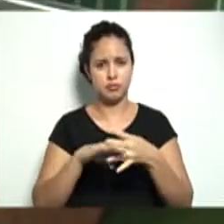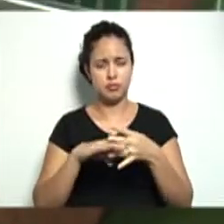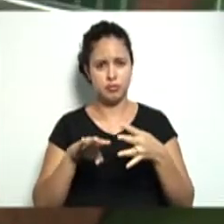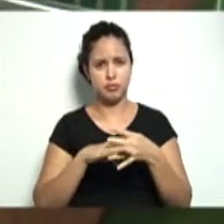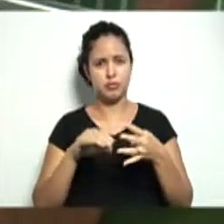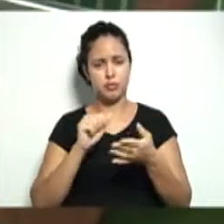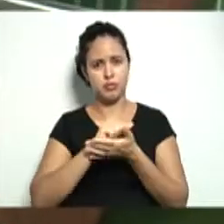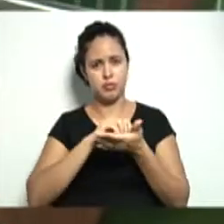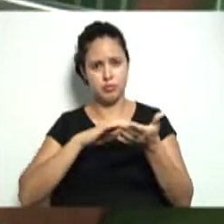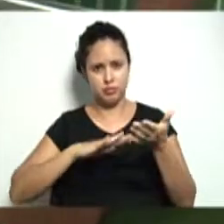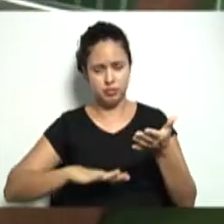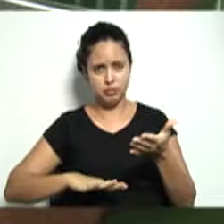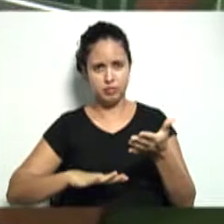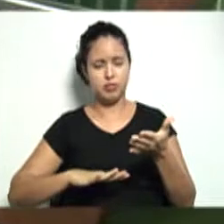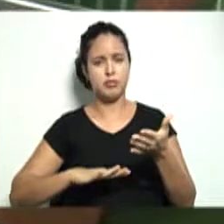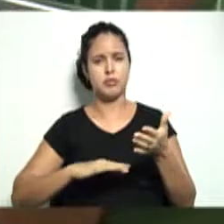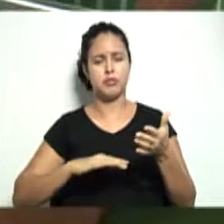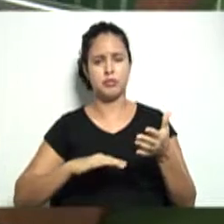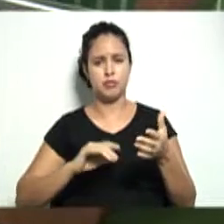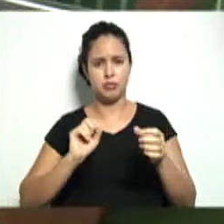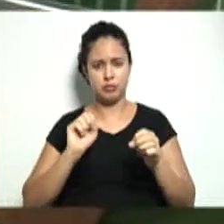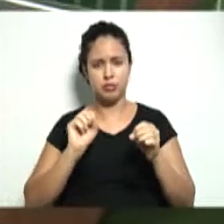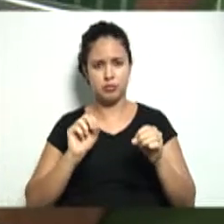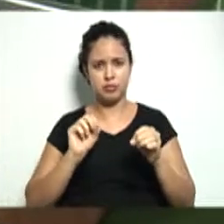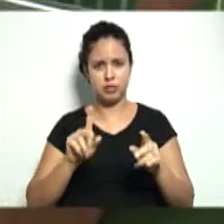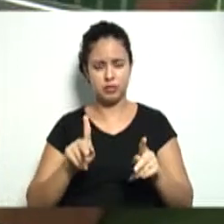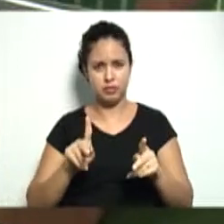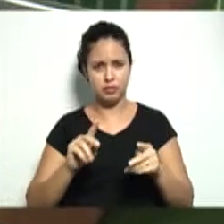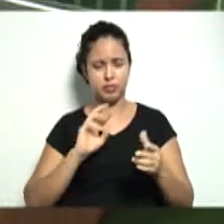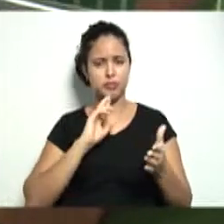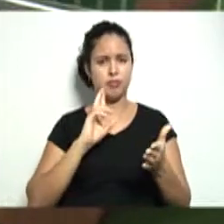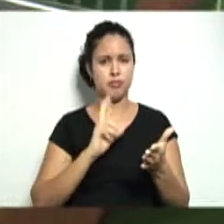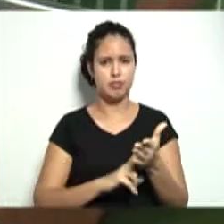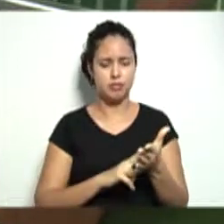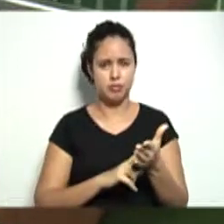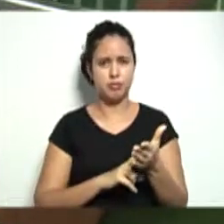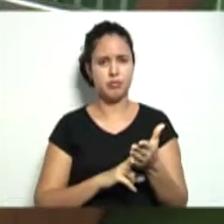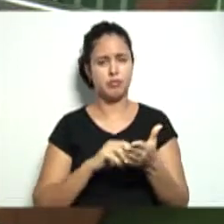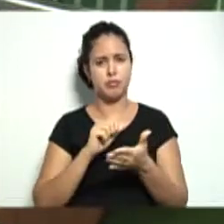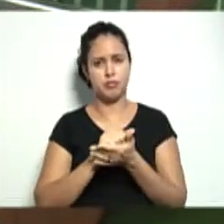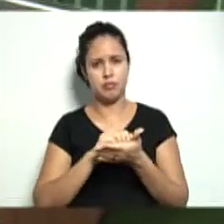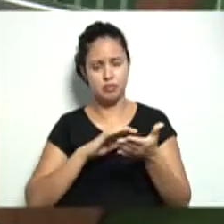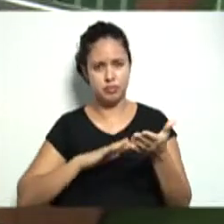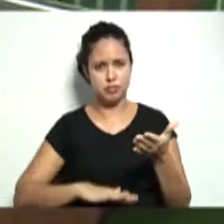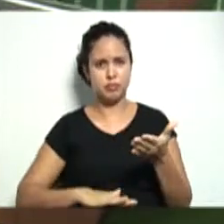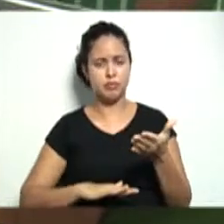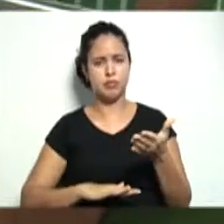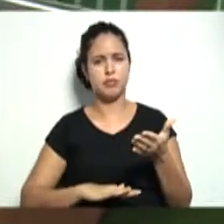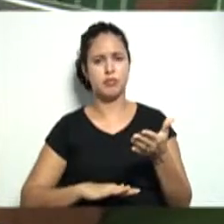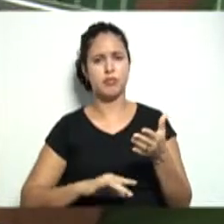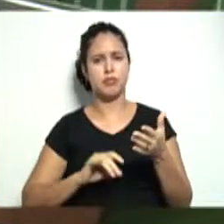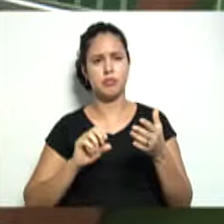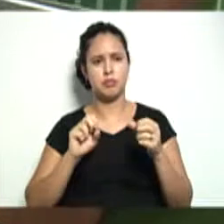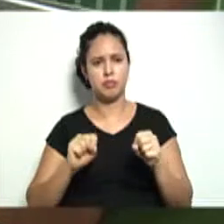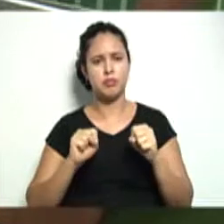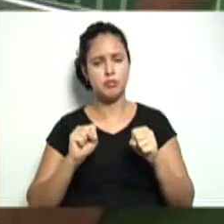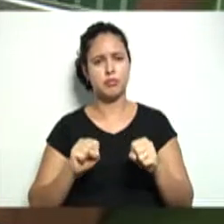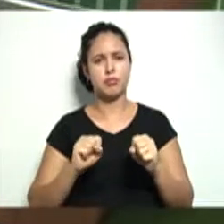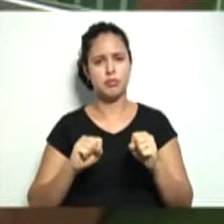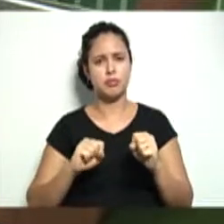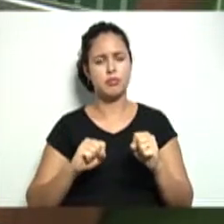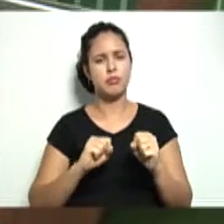exercícios. Vocês fiquem atentos que os exercícios são fáceis e irão reforçar alguns